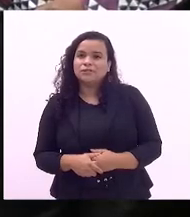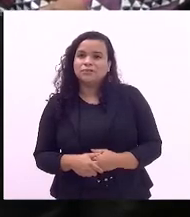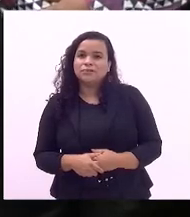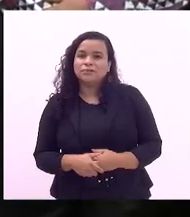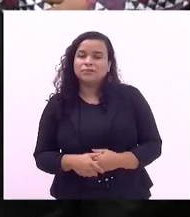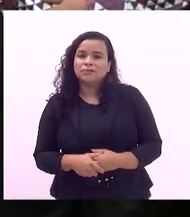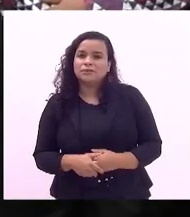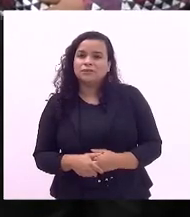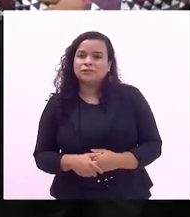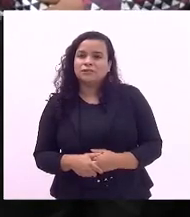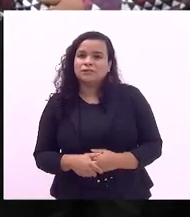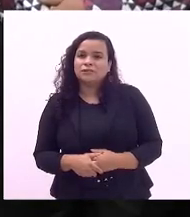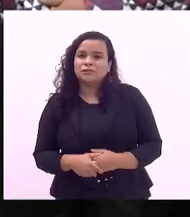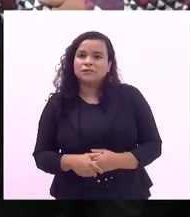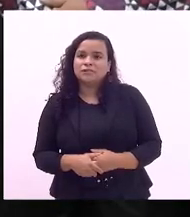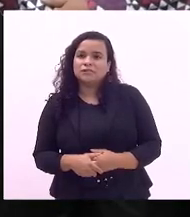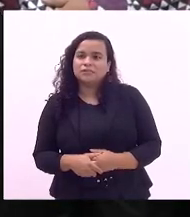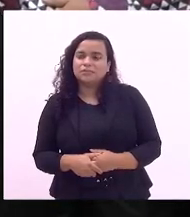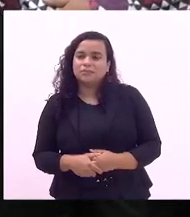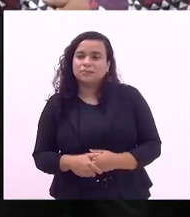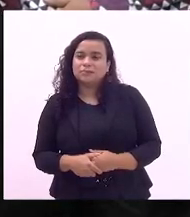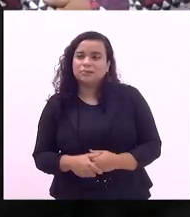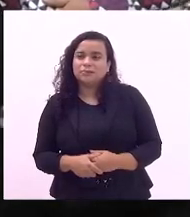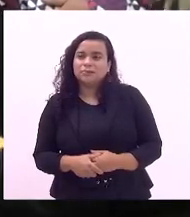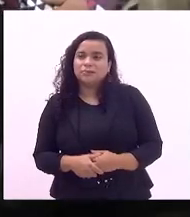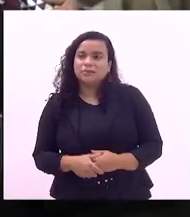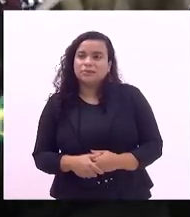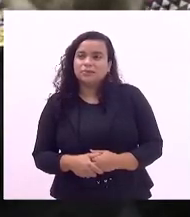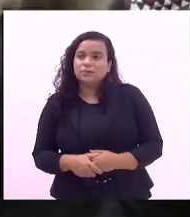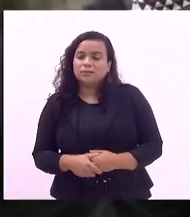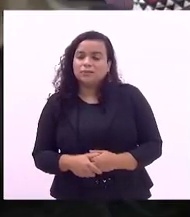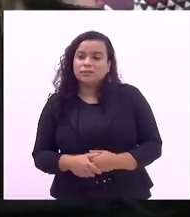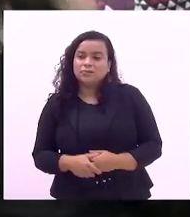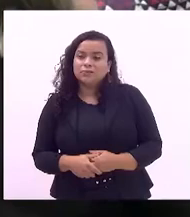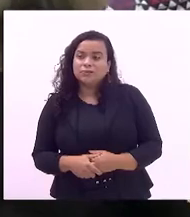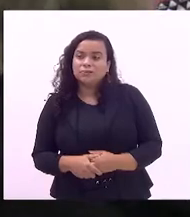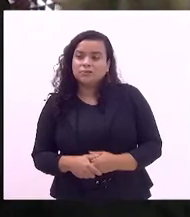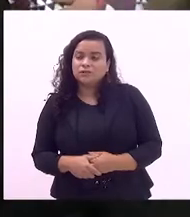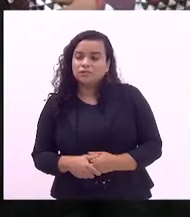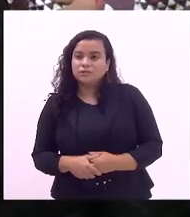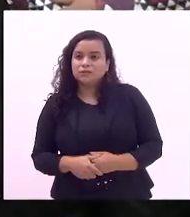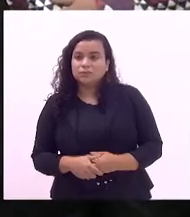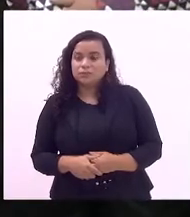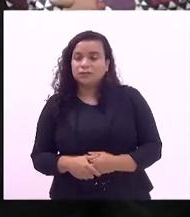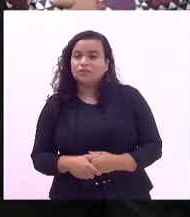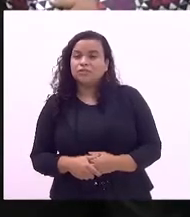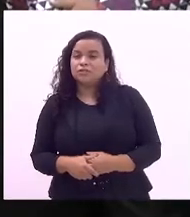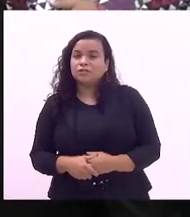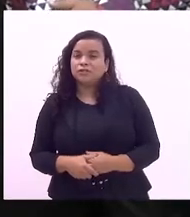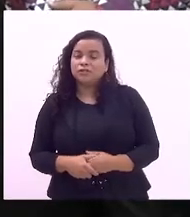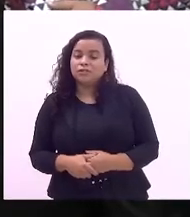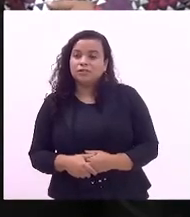E aí E aí G1